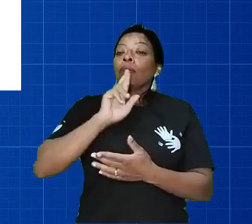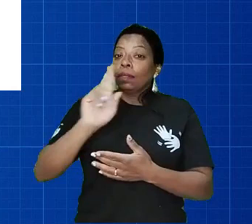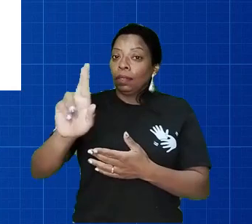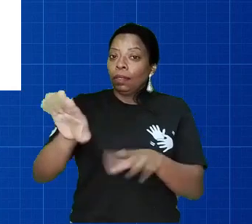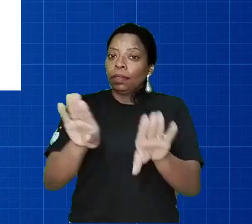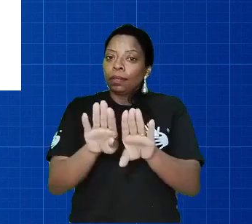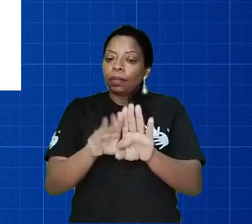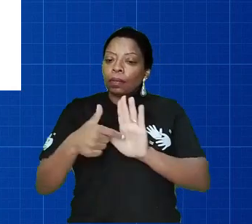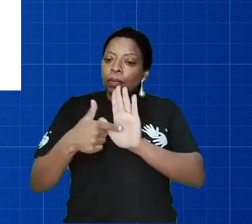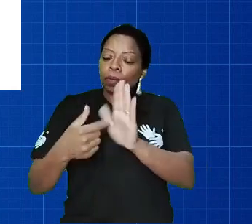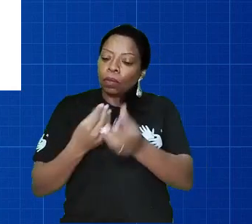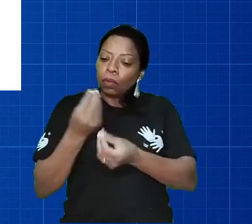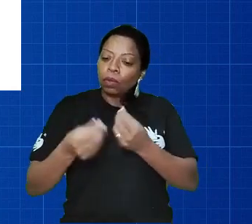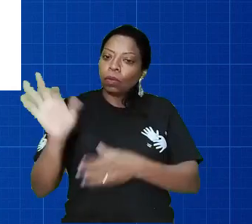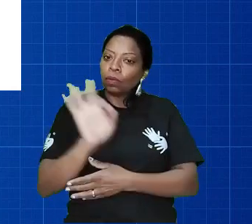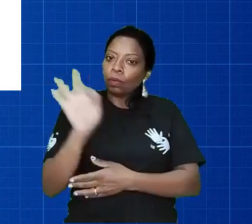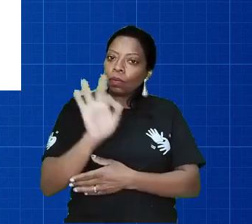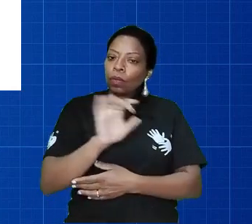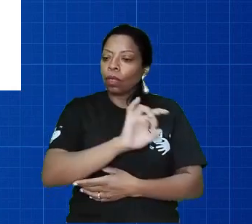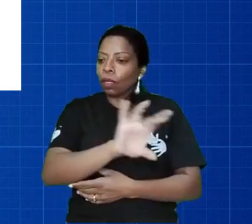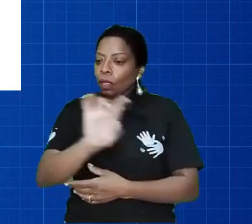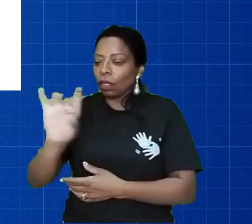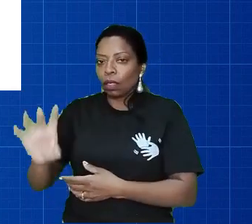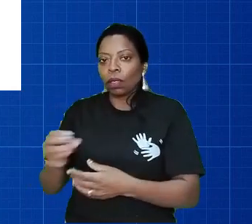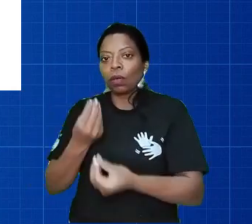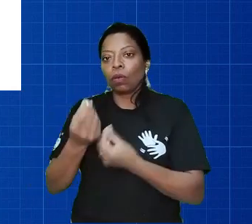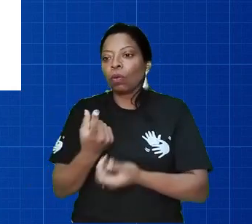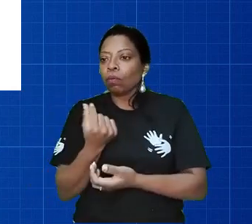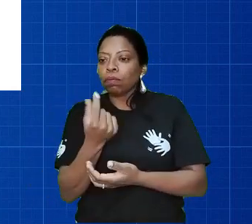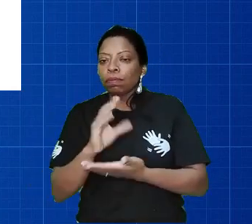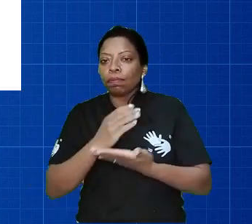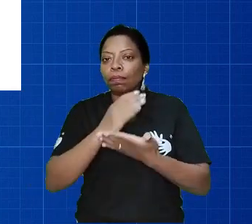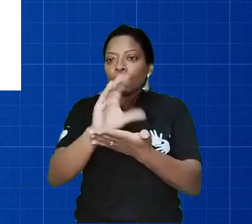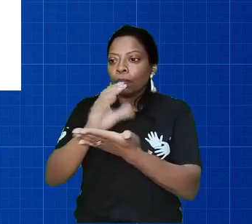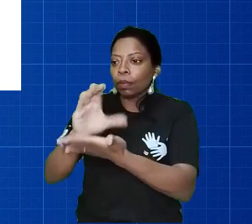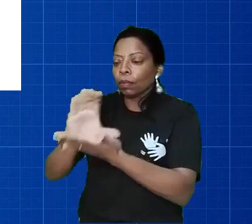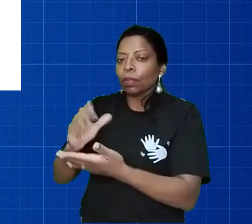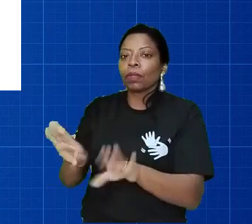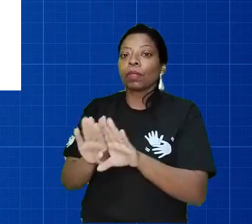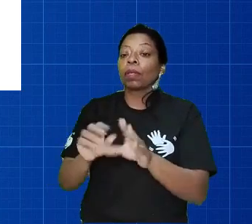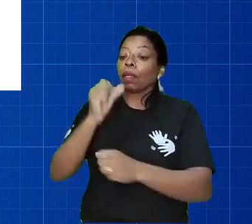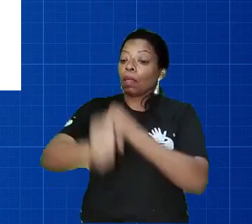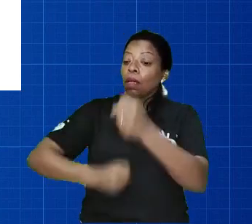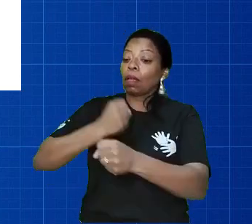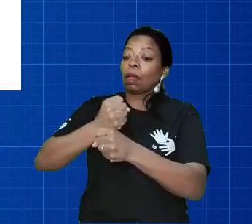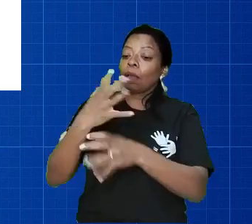a porcentagem de custeio e de capital que foi definida para o recebimento no próximo ano